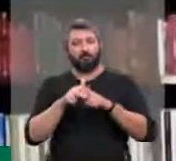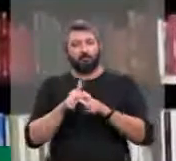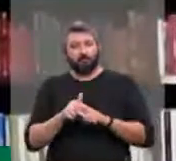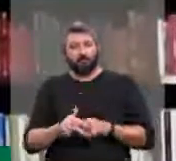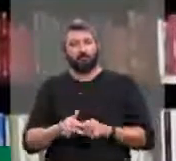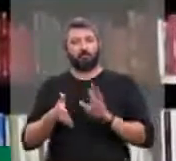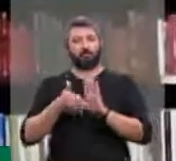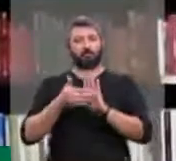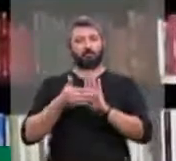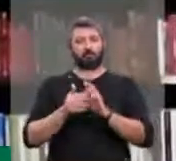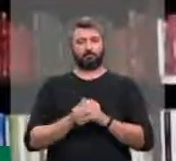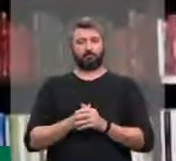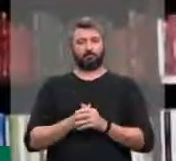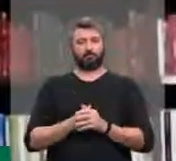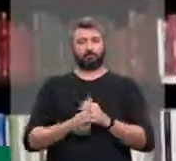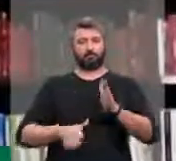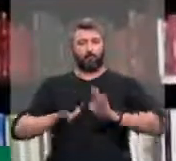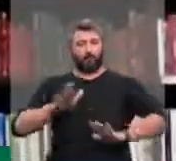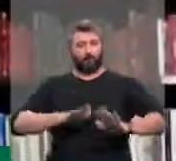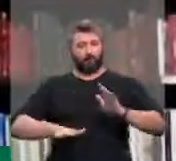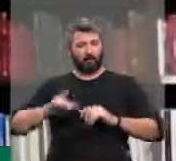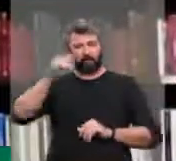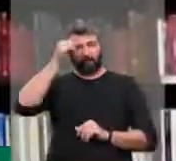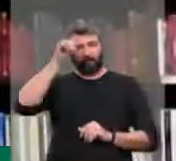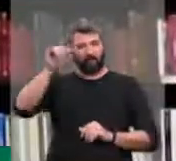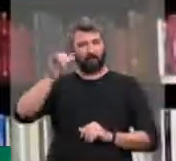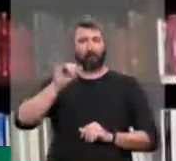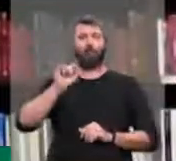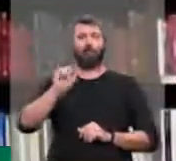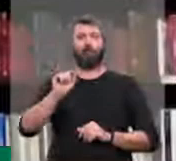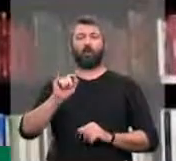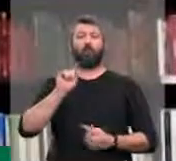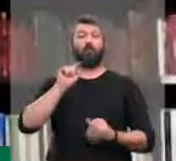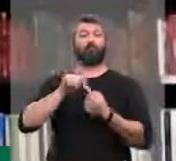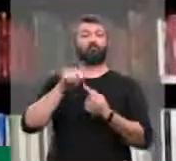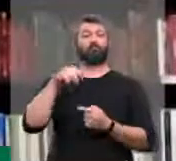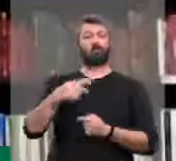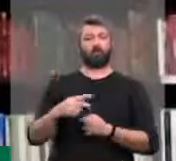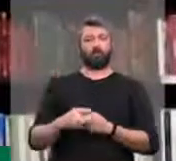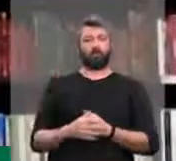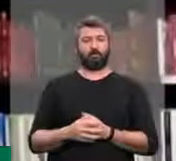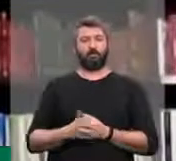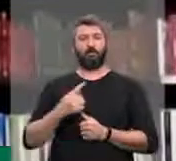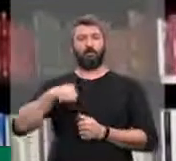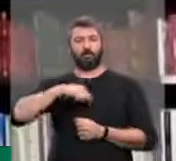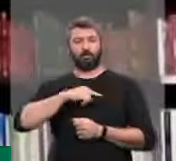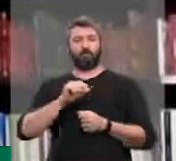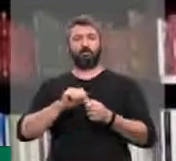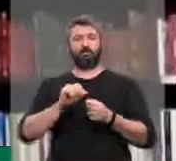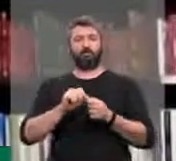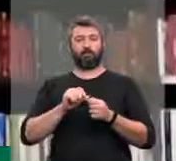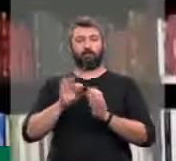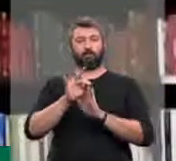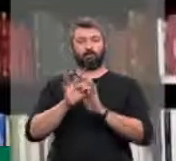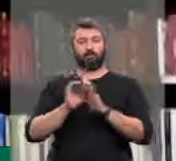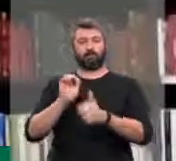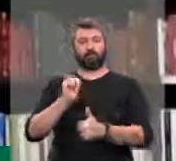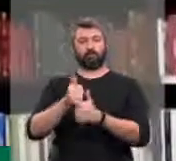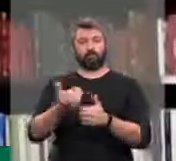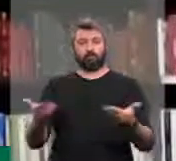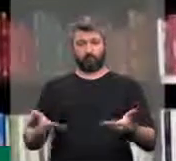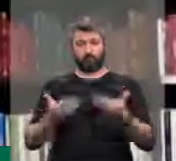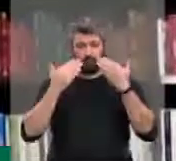na proposição, com o cuidado de não colocar em risco seus propósitos, e é o que faremos por meio do substitutivo que